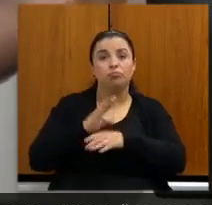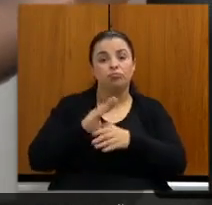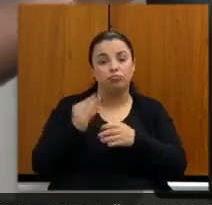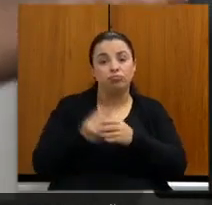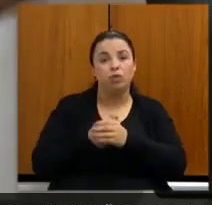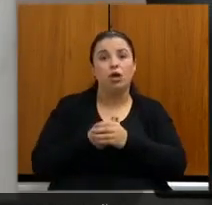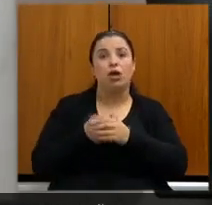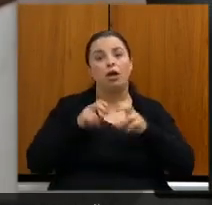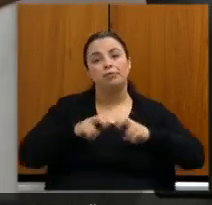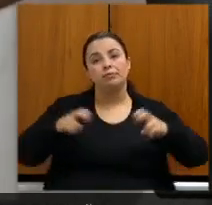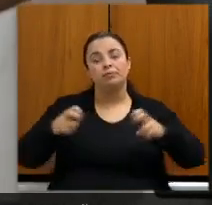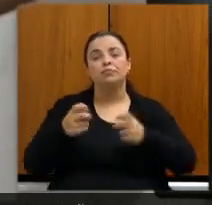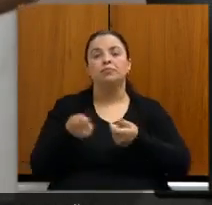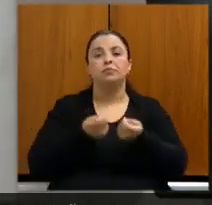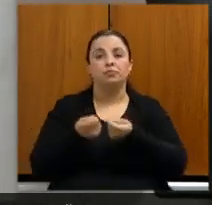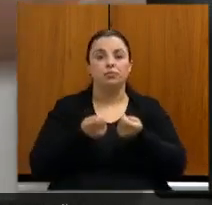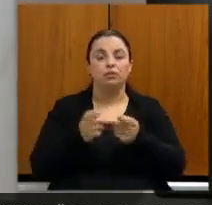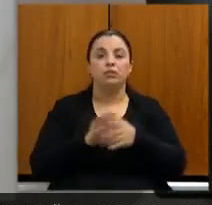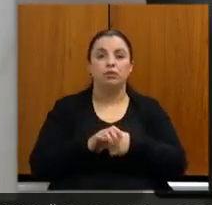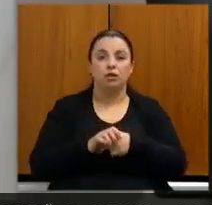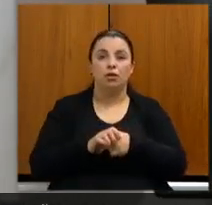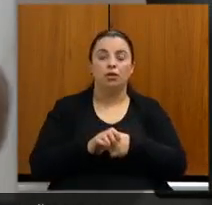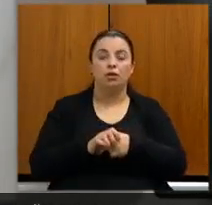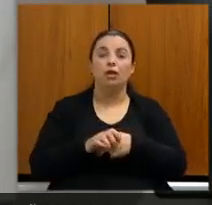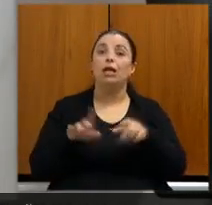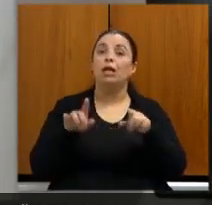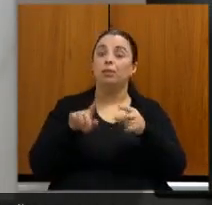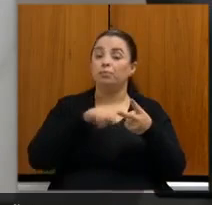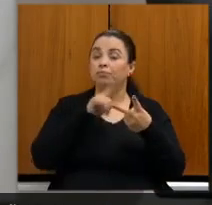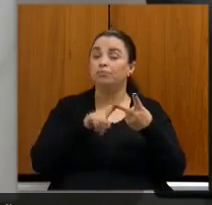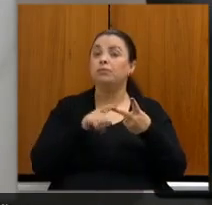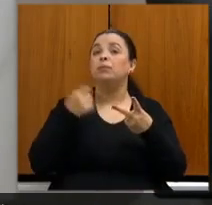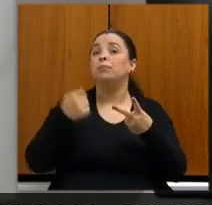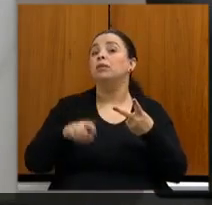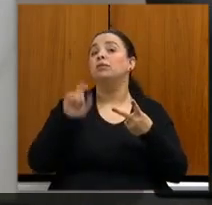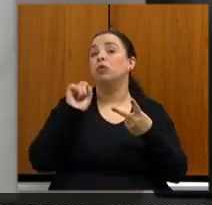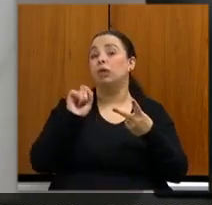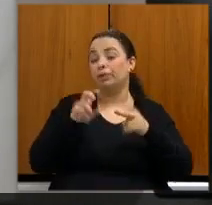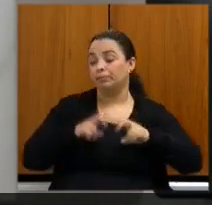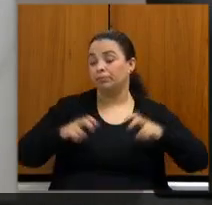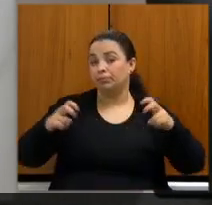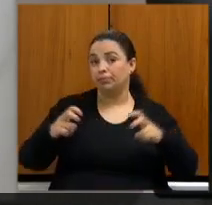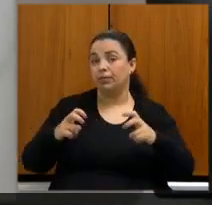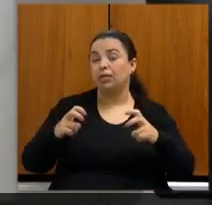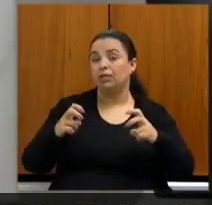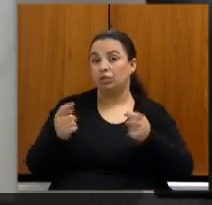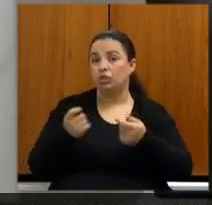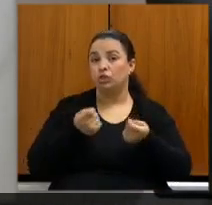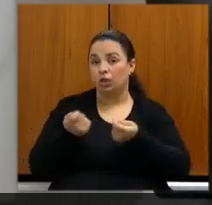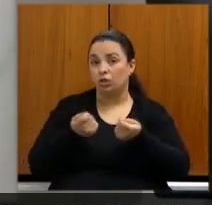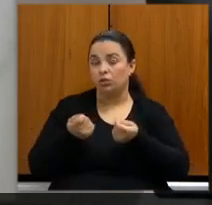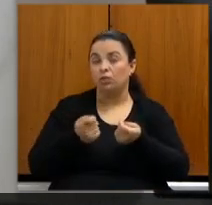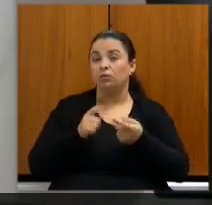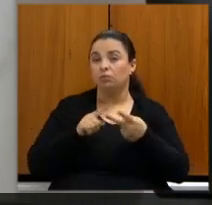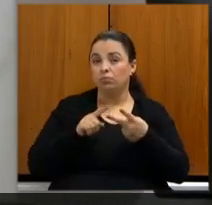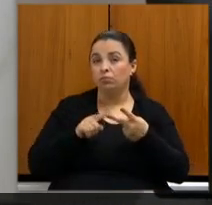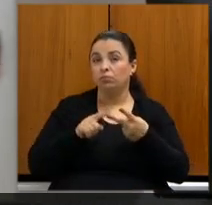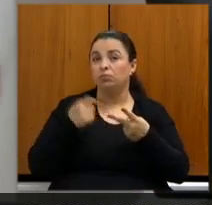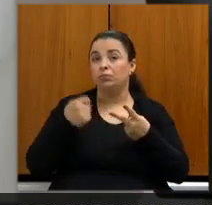precisa Deputado André de Jesus Dra Ariane a mesa negociação precisa ter